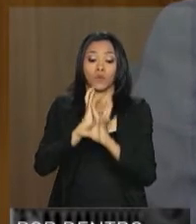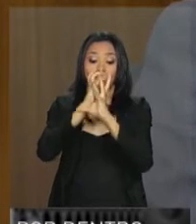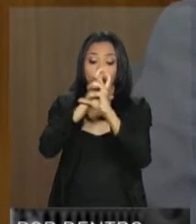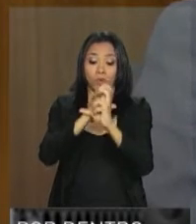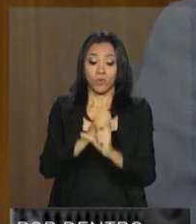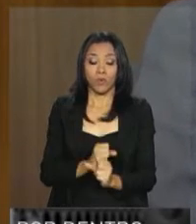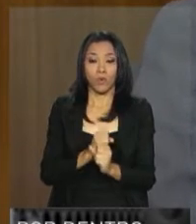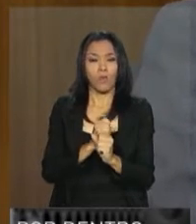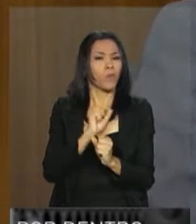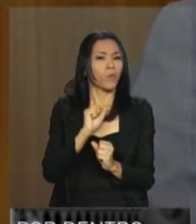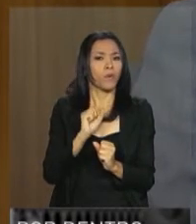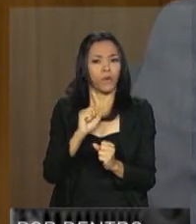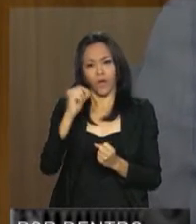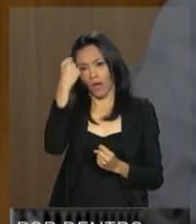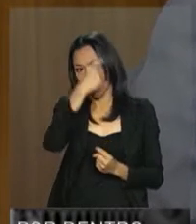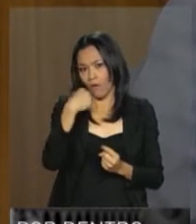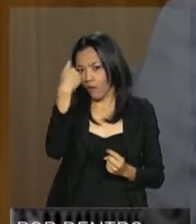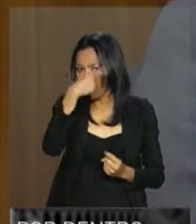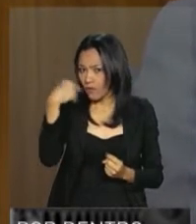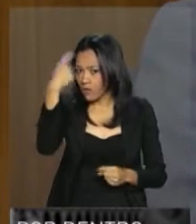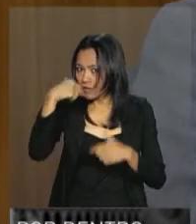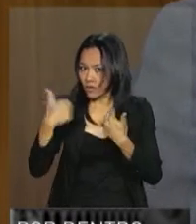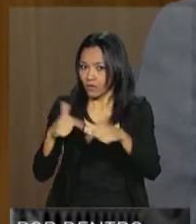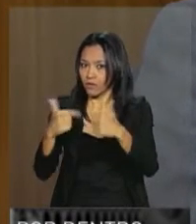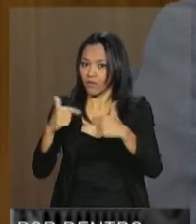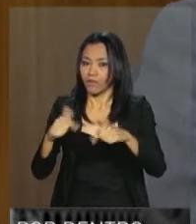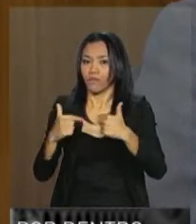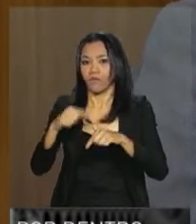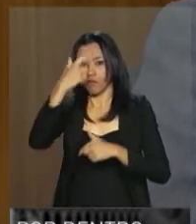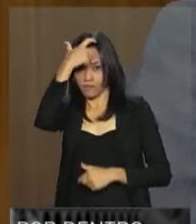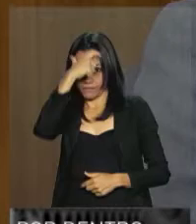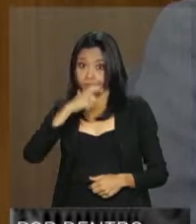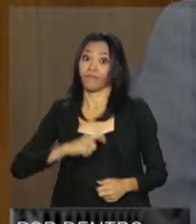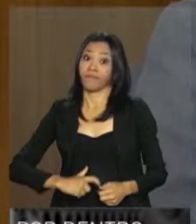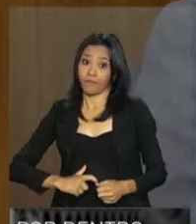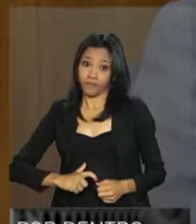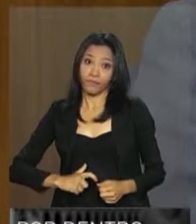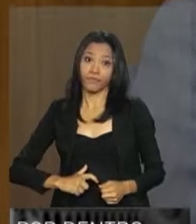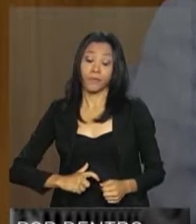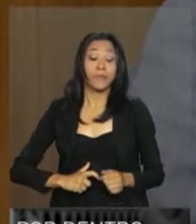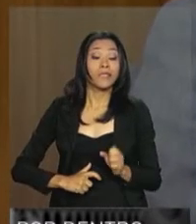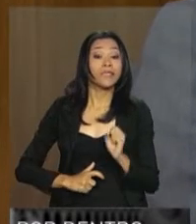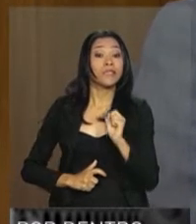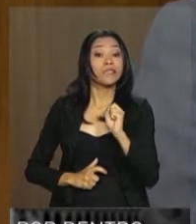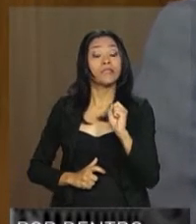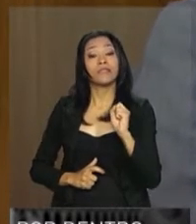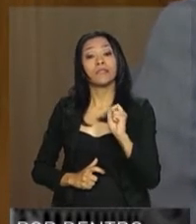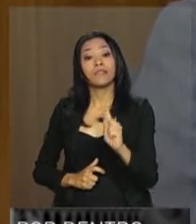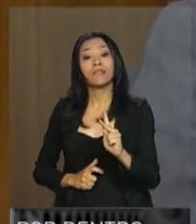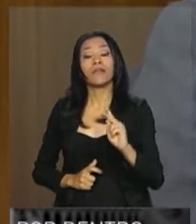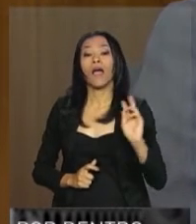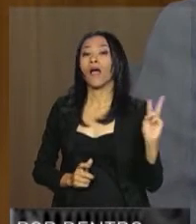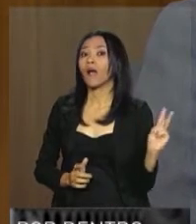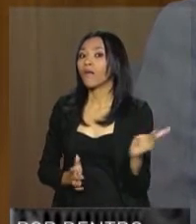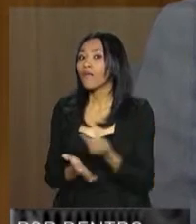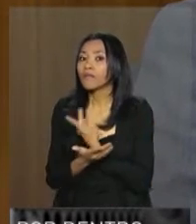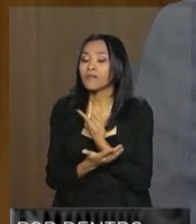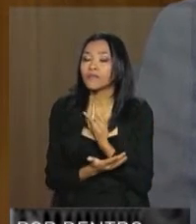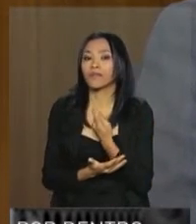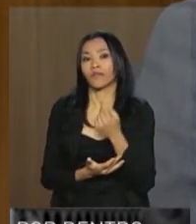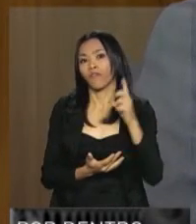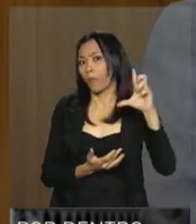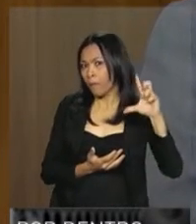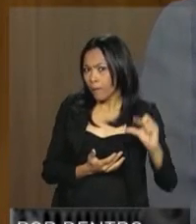horas prestadas pelo trabalhador e se por ventura esse número de horas foi